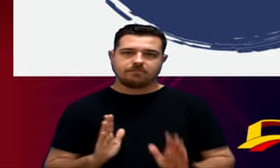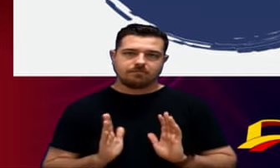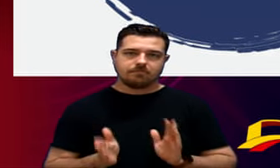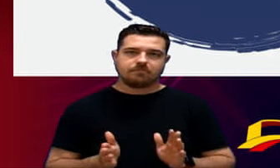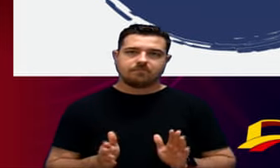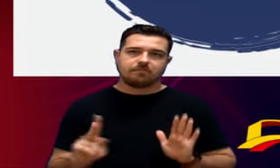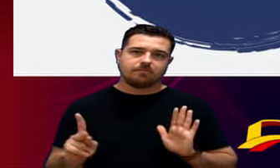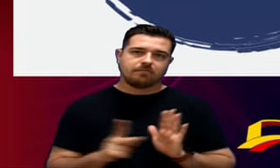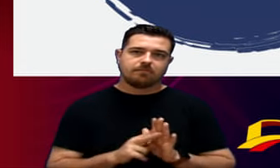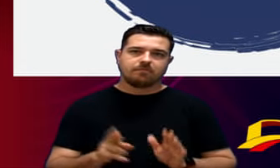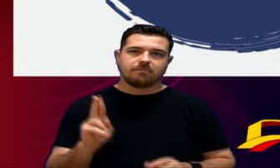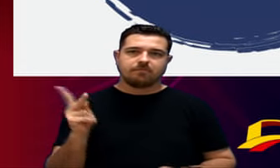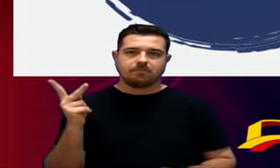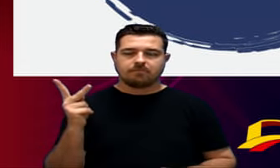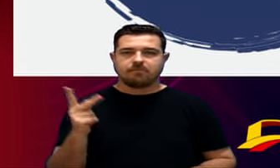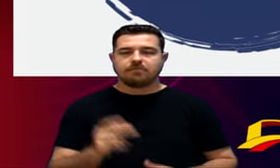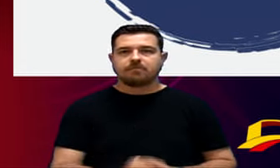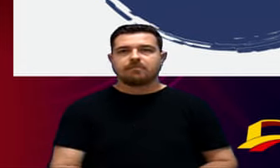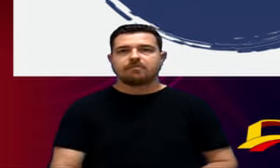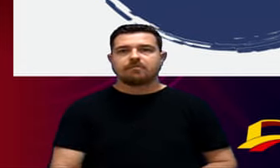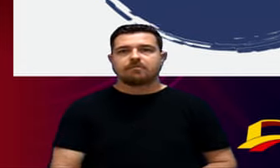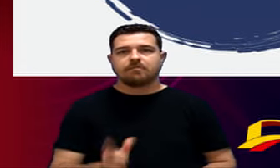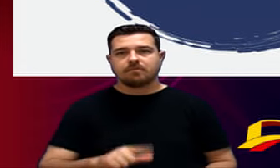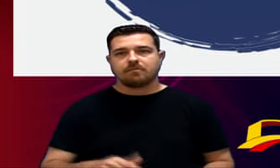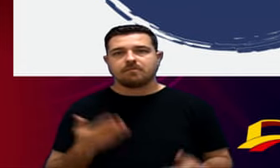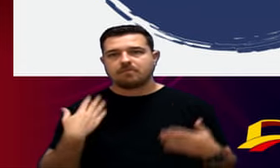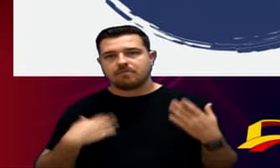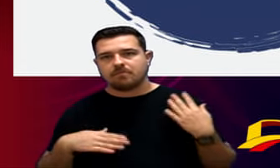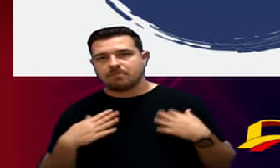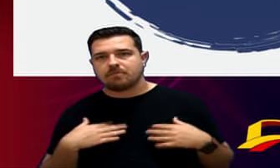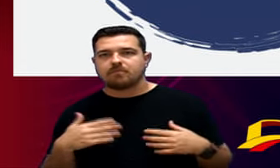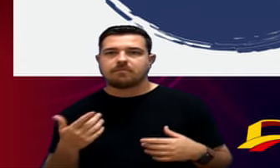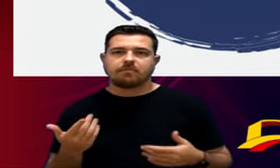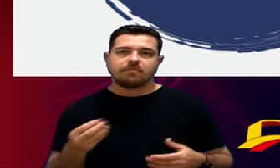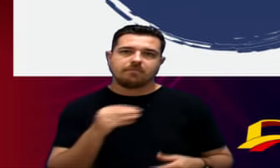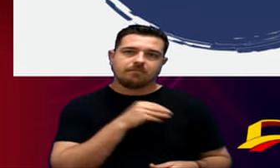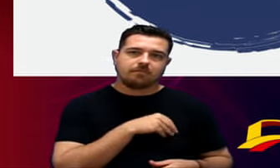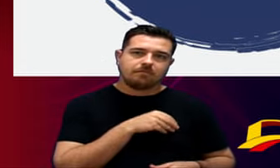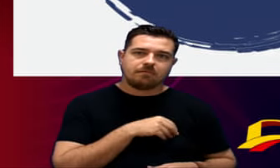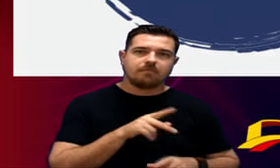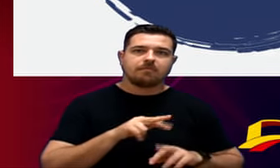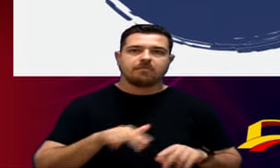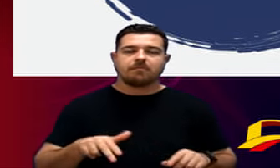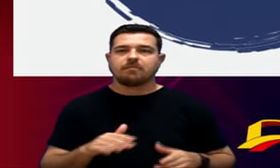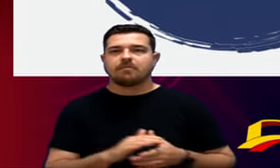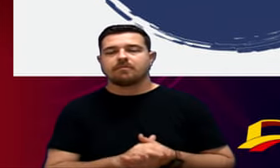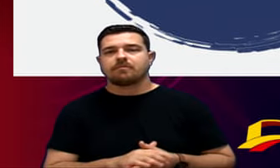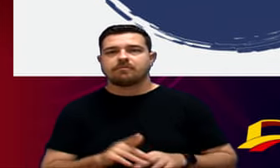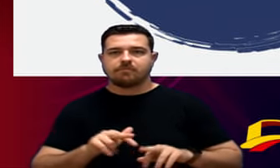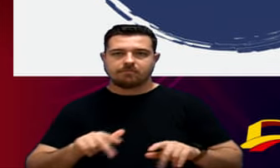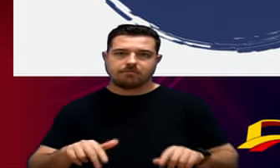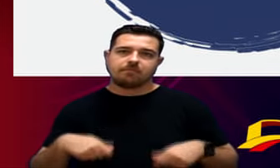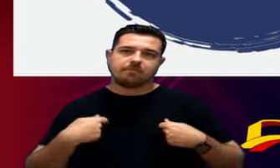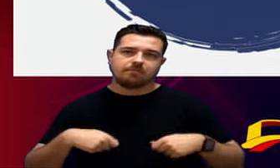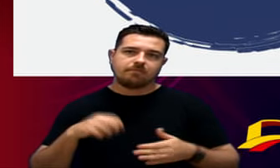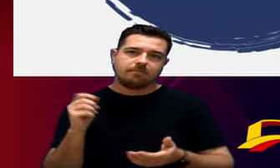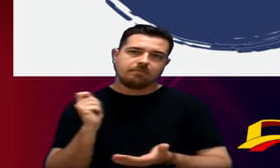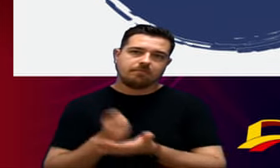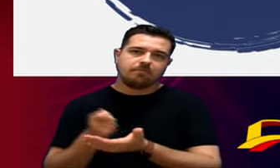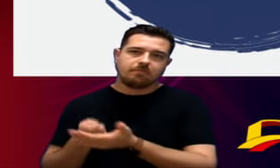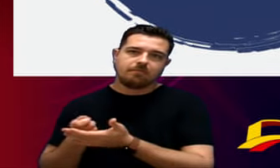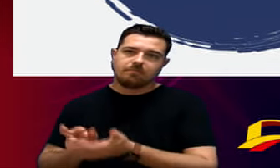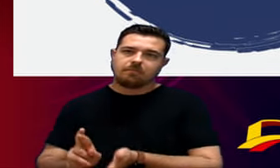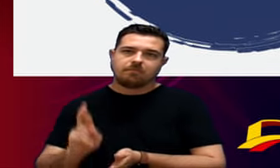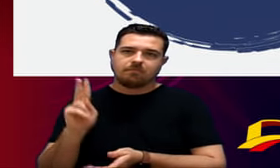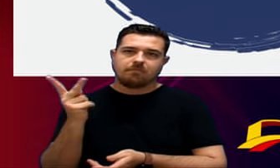3.870 isso em folha de pagamento férias é já computado hora extra também enfim né todos os encargos aí com